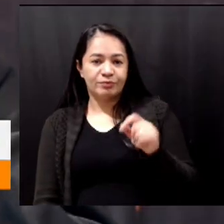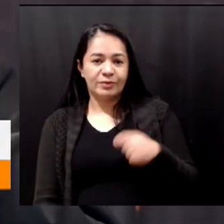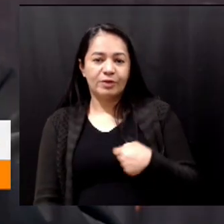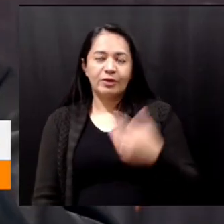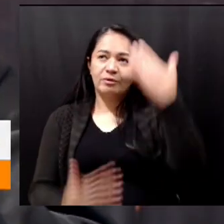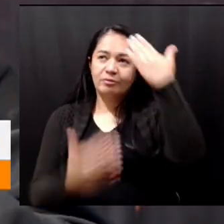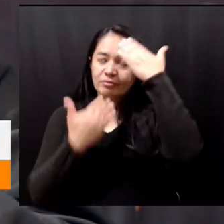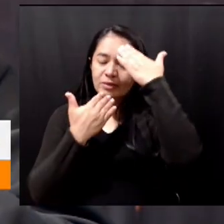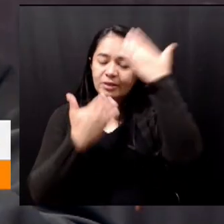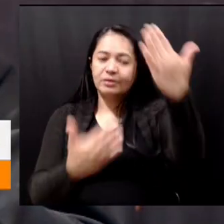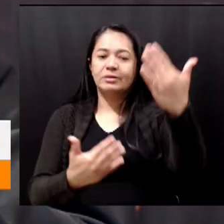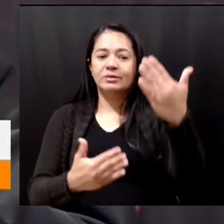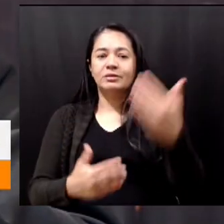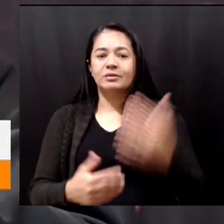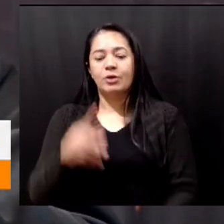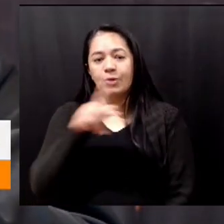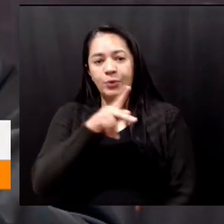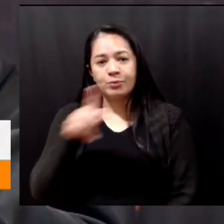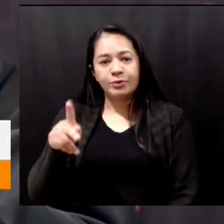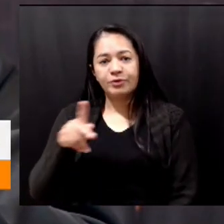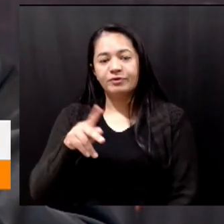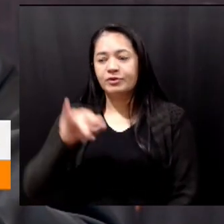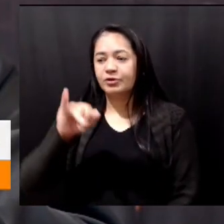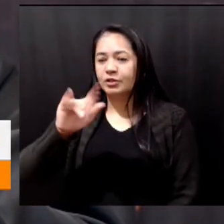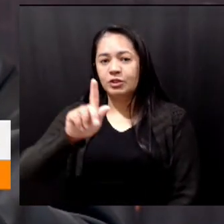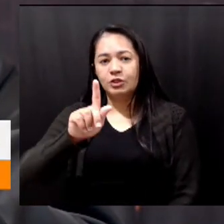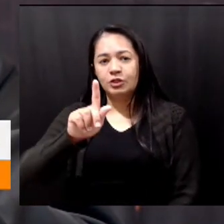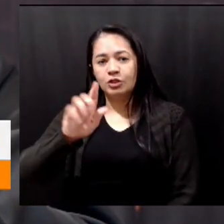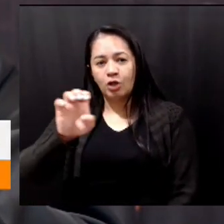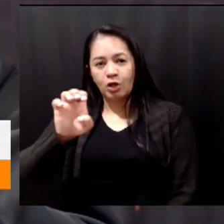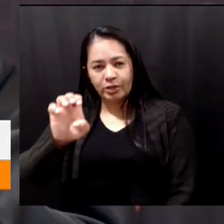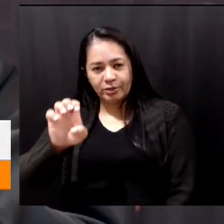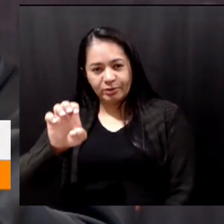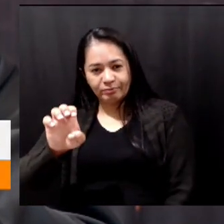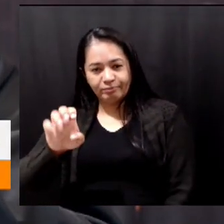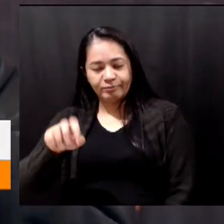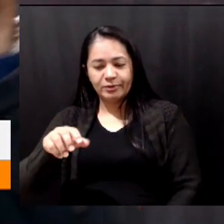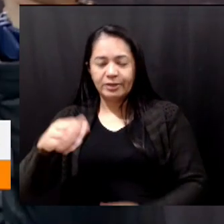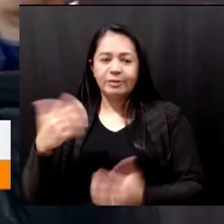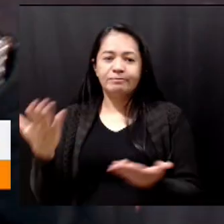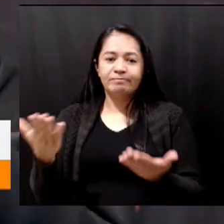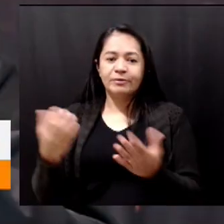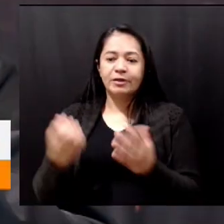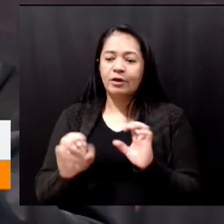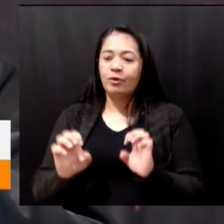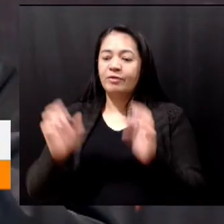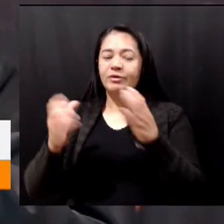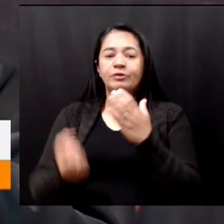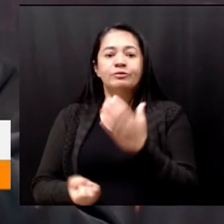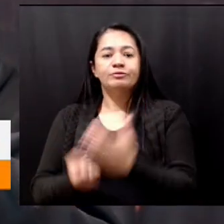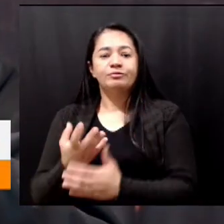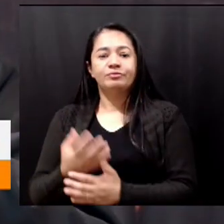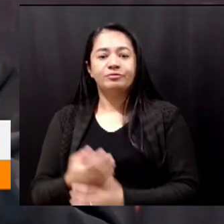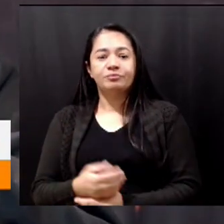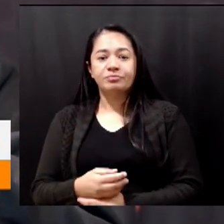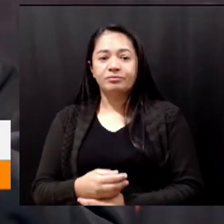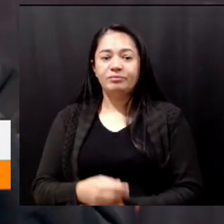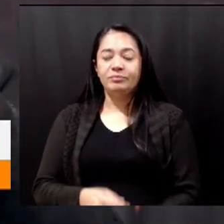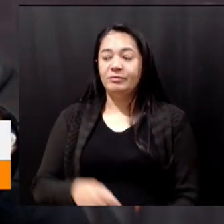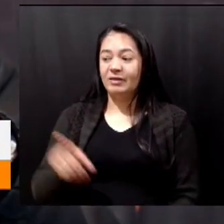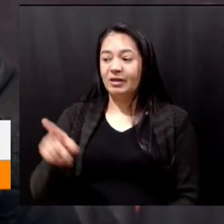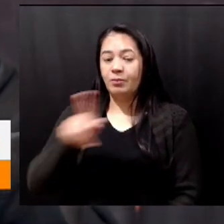um parceiraço, foi um dos embaixadores desse evento. O professor Iogi do Sul é uma das pessoas mais